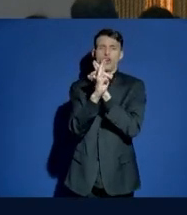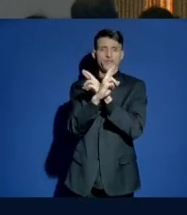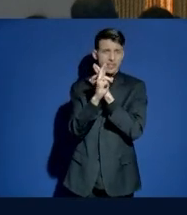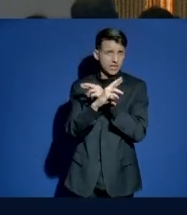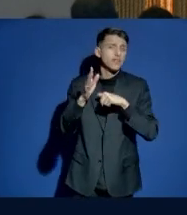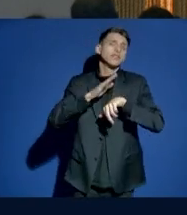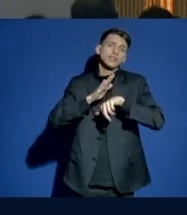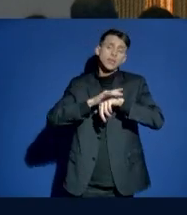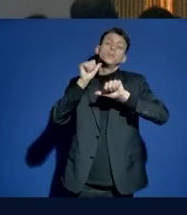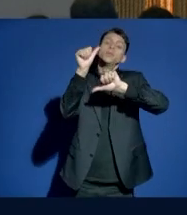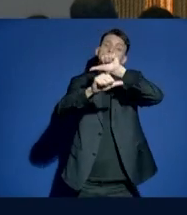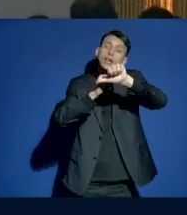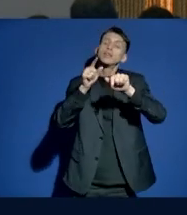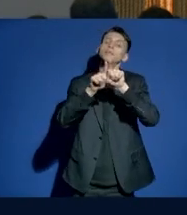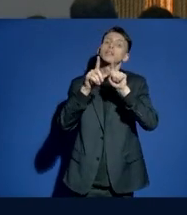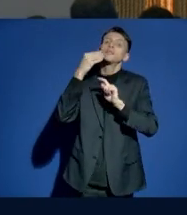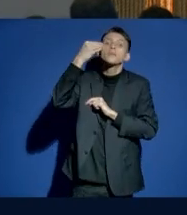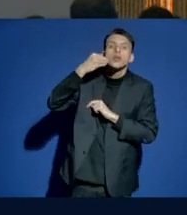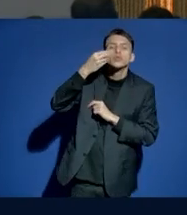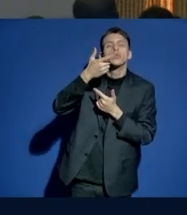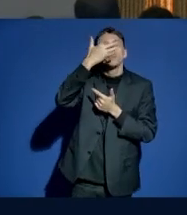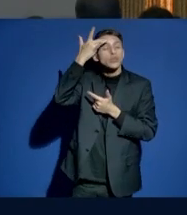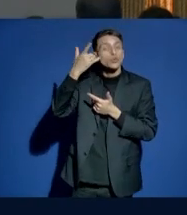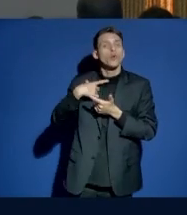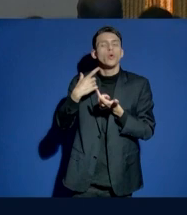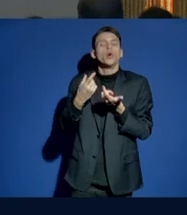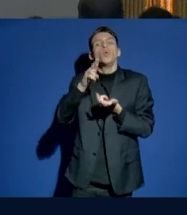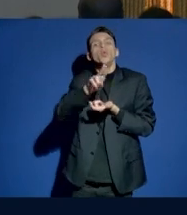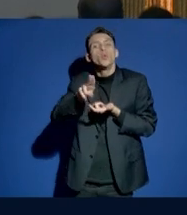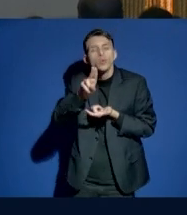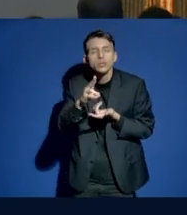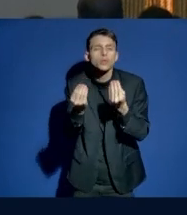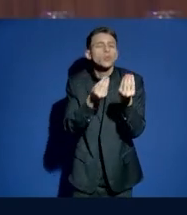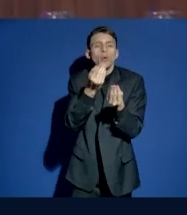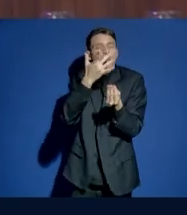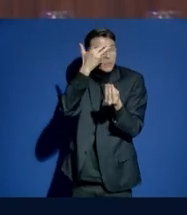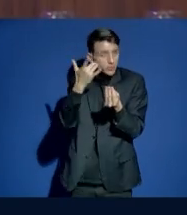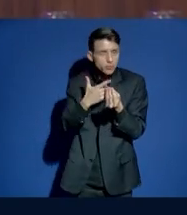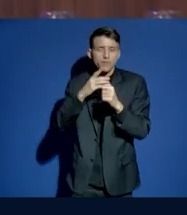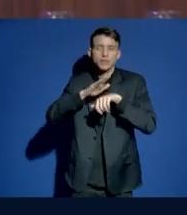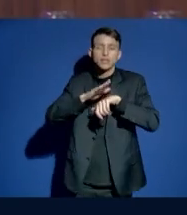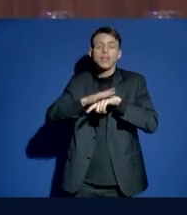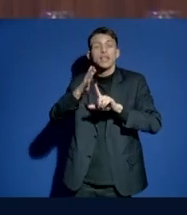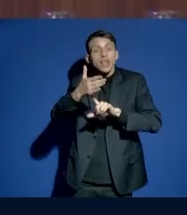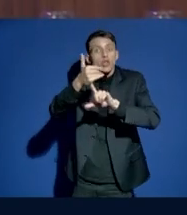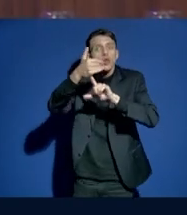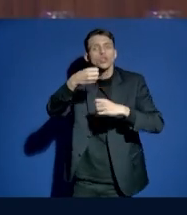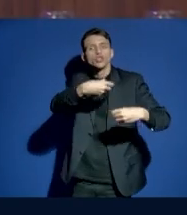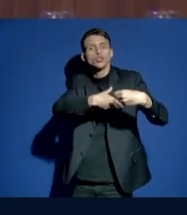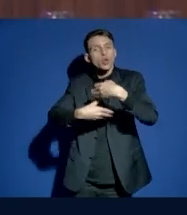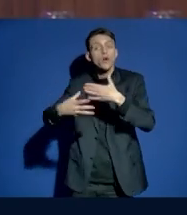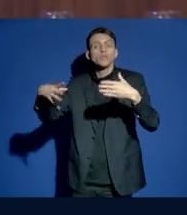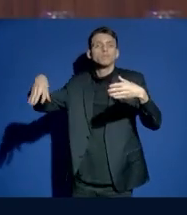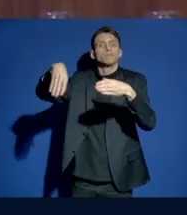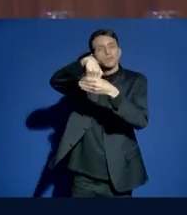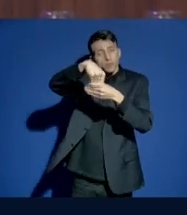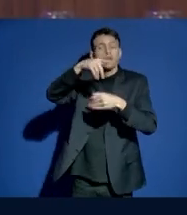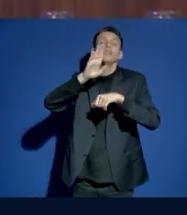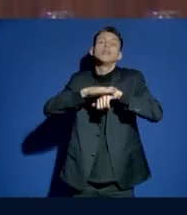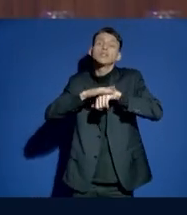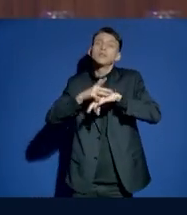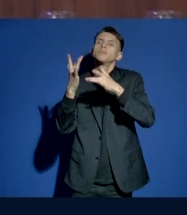já existe é mudar a experiência do usuário e como é que a gente muda a experiência do usuário trazendo tecnologia trazendo conectividade